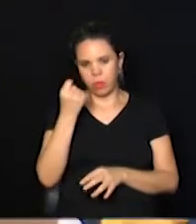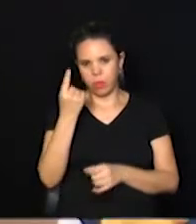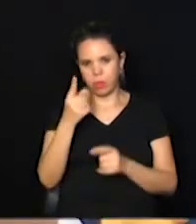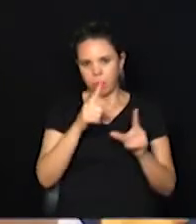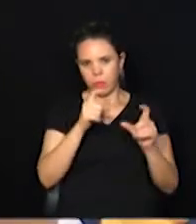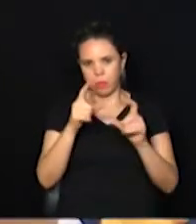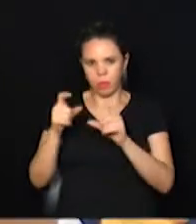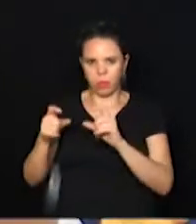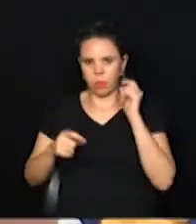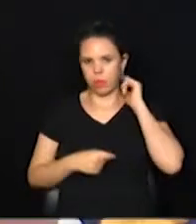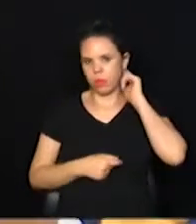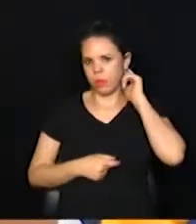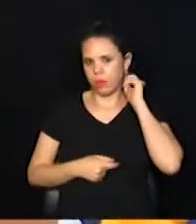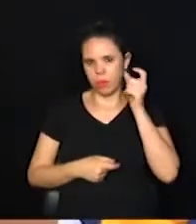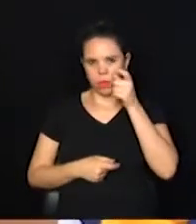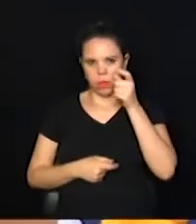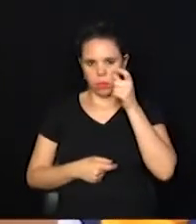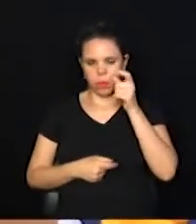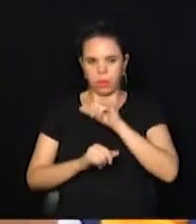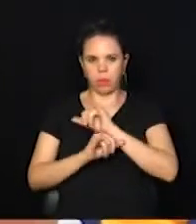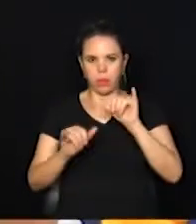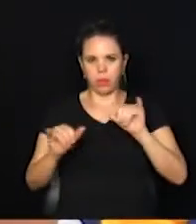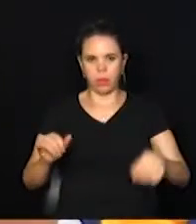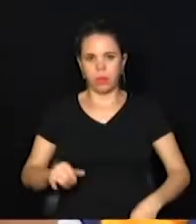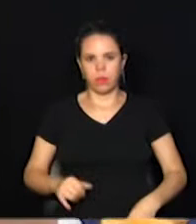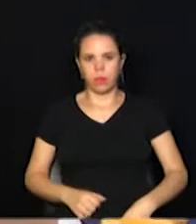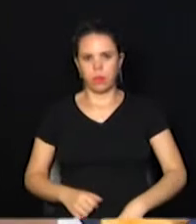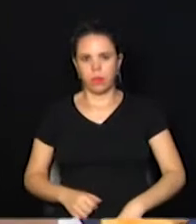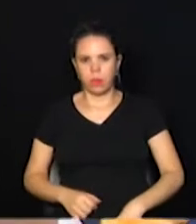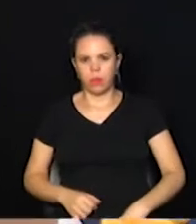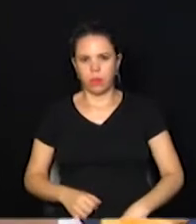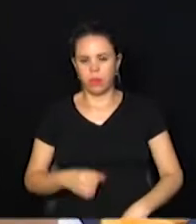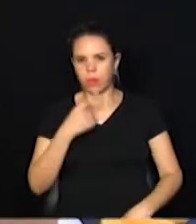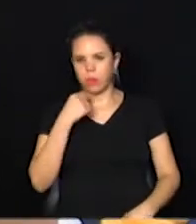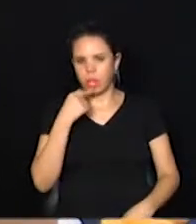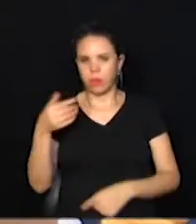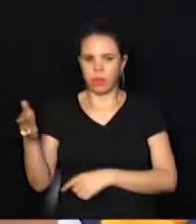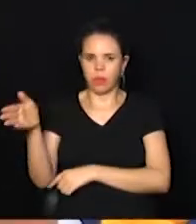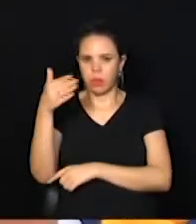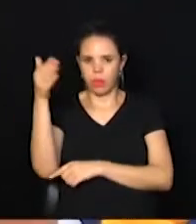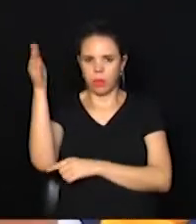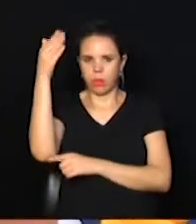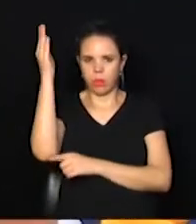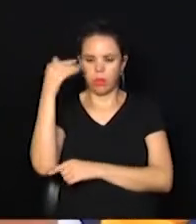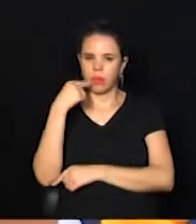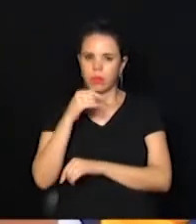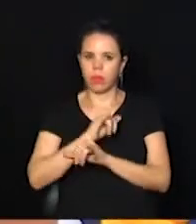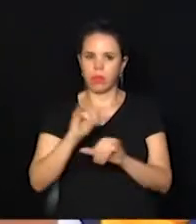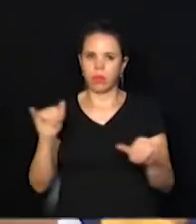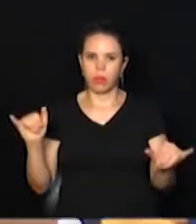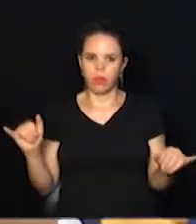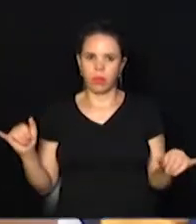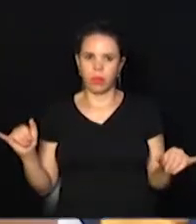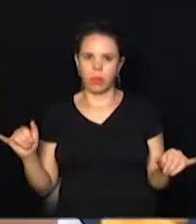fotos e ver que naquela campanha as bandeiras eram vermelhas, porque aquela campanha era vermelha, e foi uma